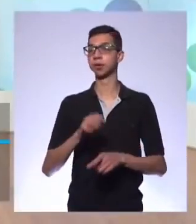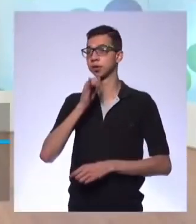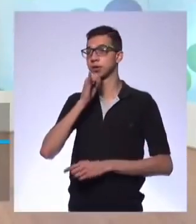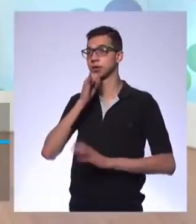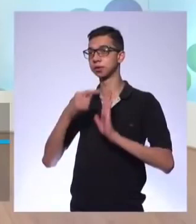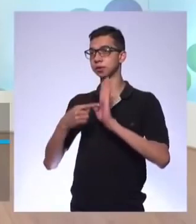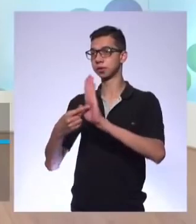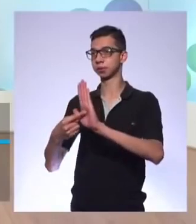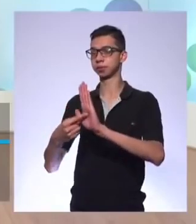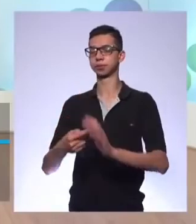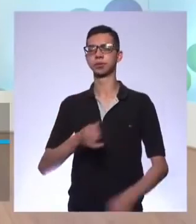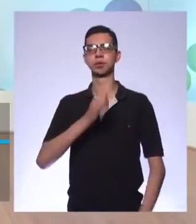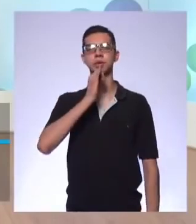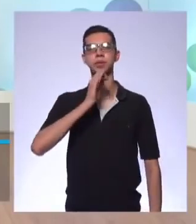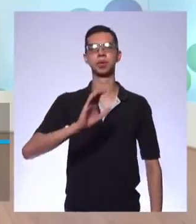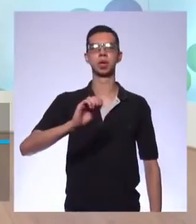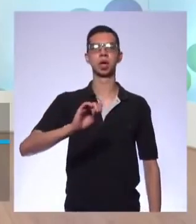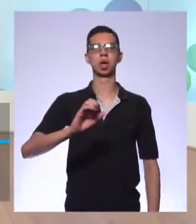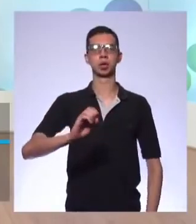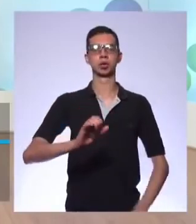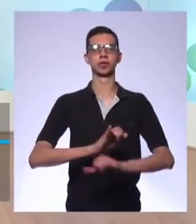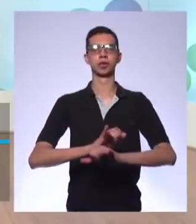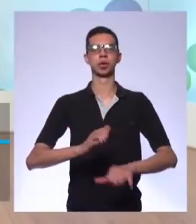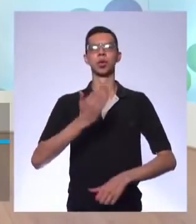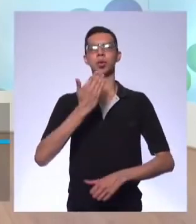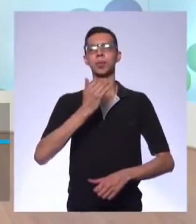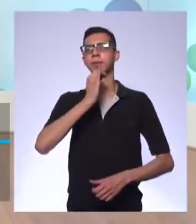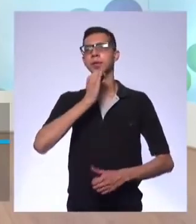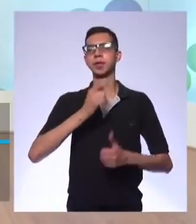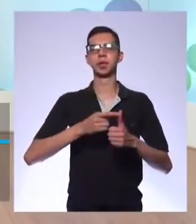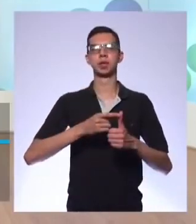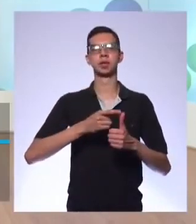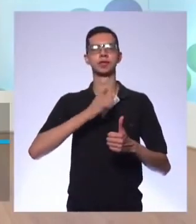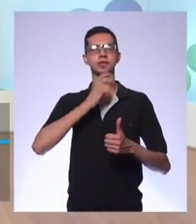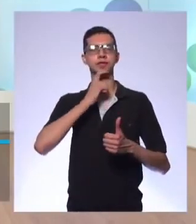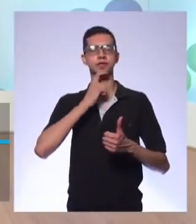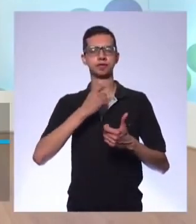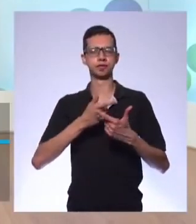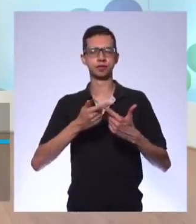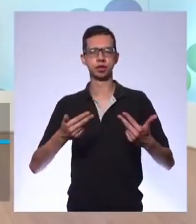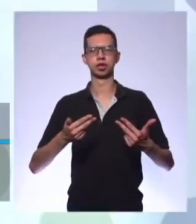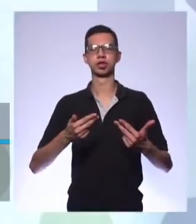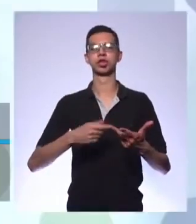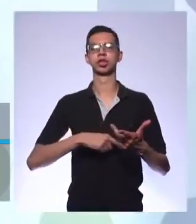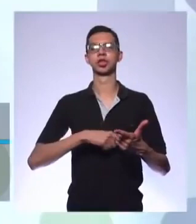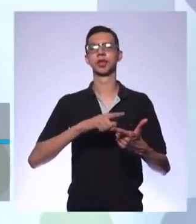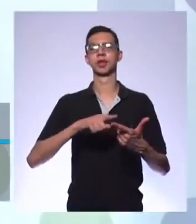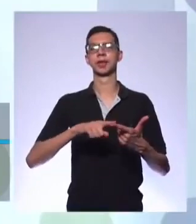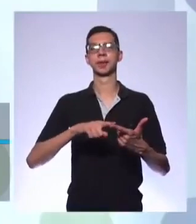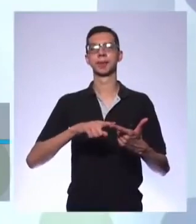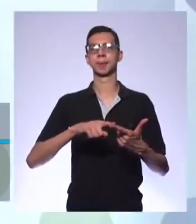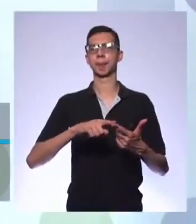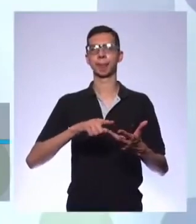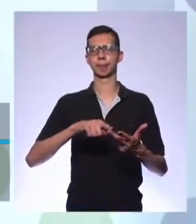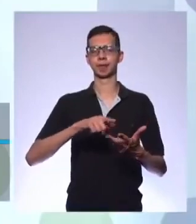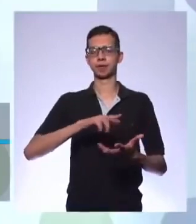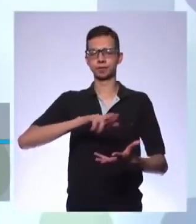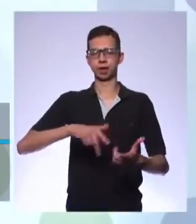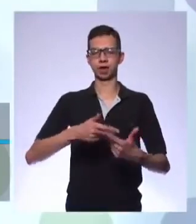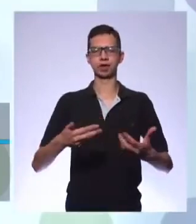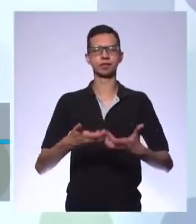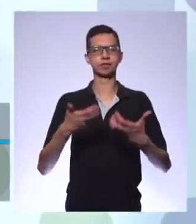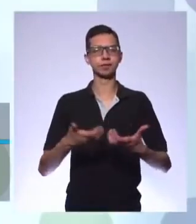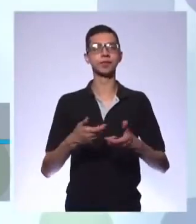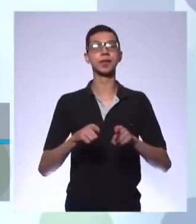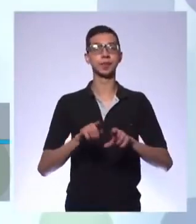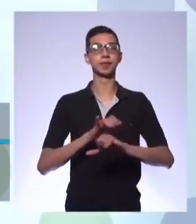exemplo, Caio. Escreveu comida tipo legumes, verduras, Perfeito. frios. Legumes, verduras, Já tá falando frios. até a pirâmide aí, ó. Sim, já já Olha a gente só. vai falar de